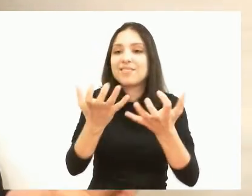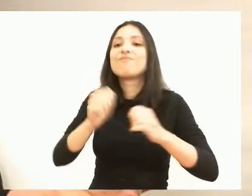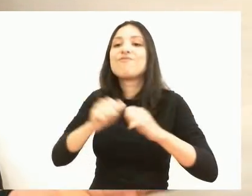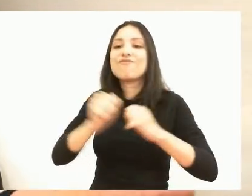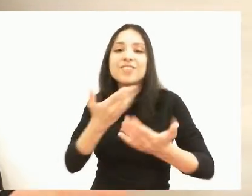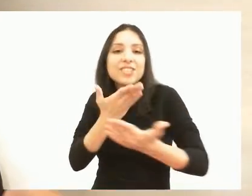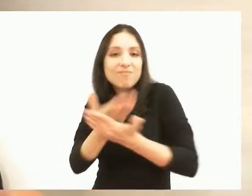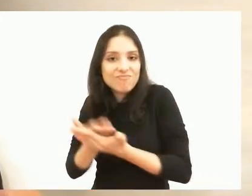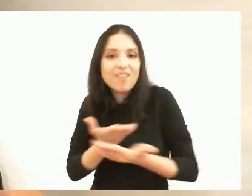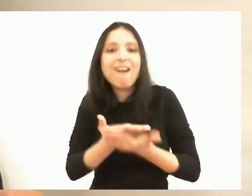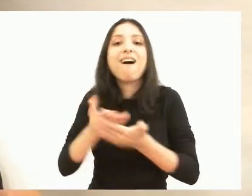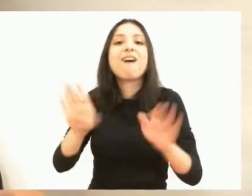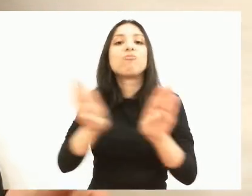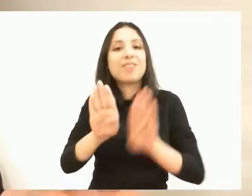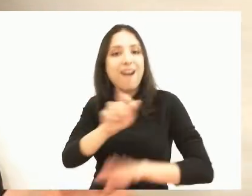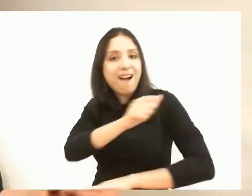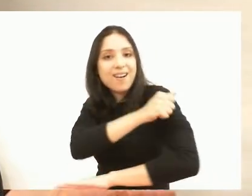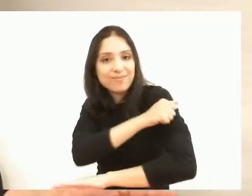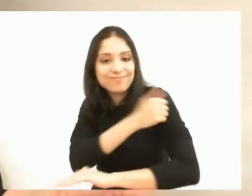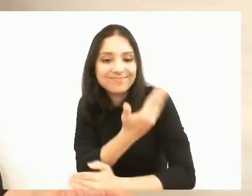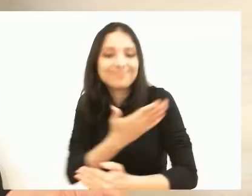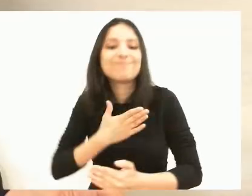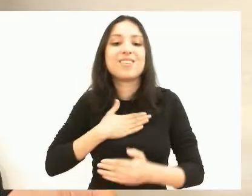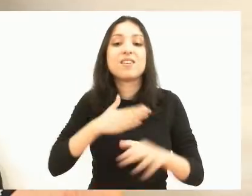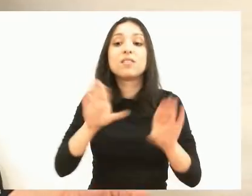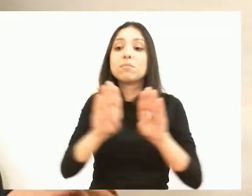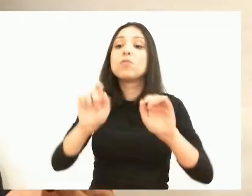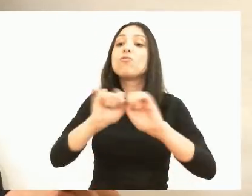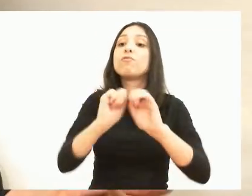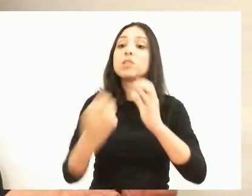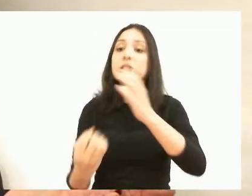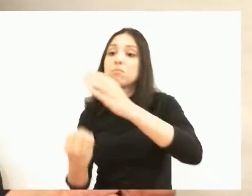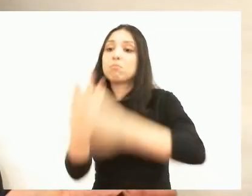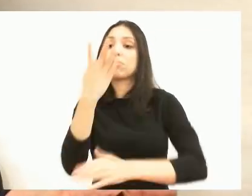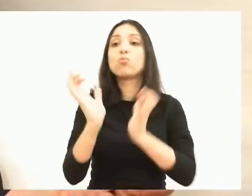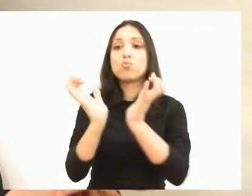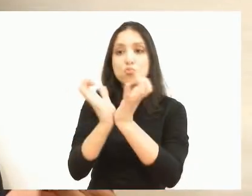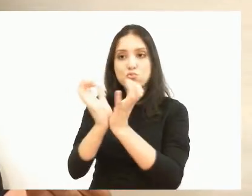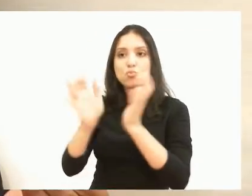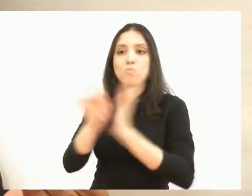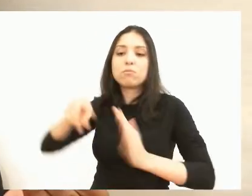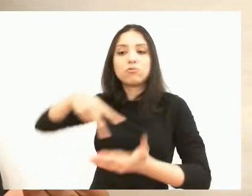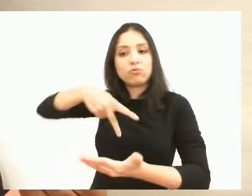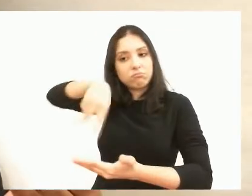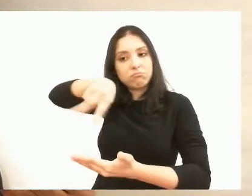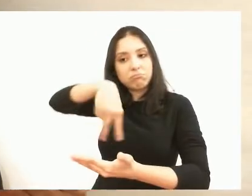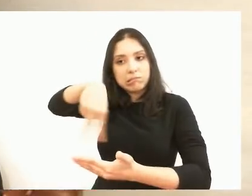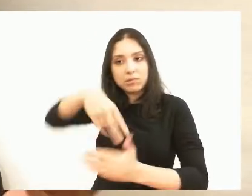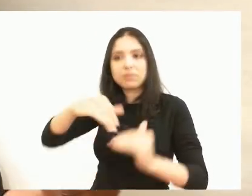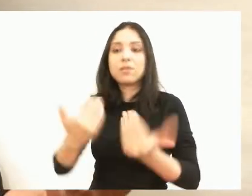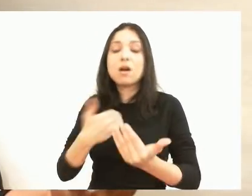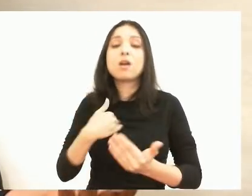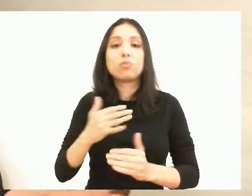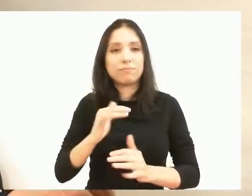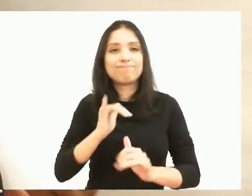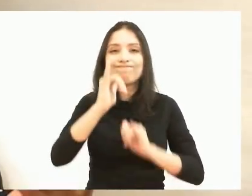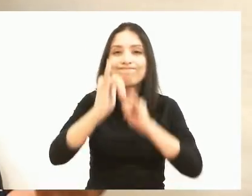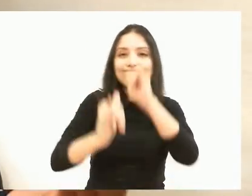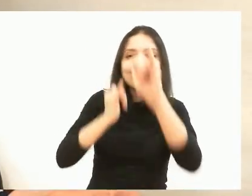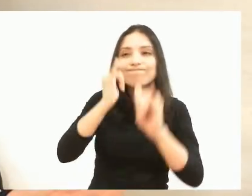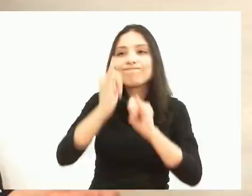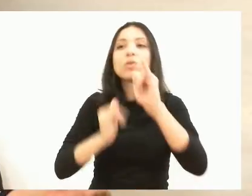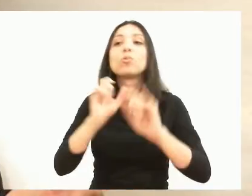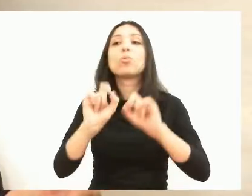nesse caráter de curso regular em grupo não estou contando isso que é pra compartilhar um pouco